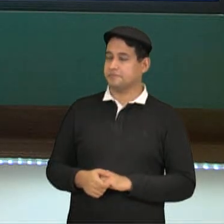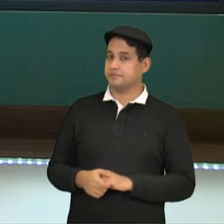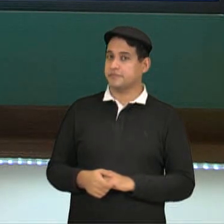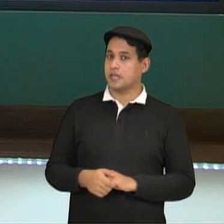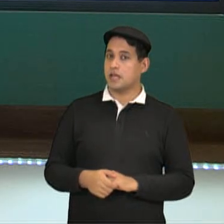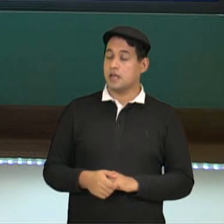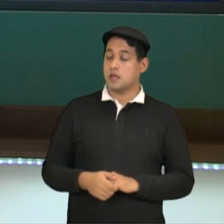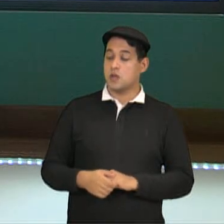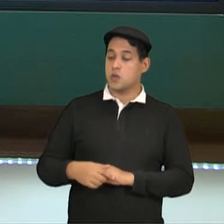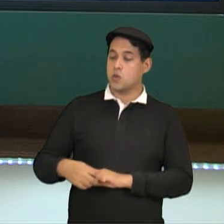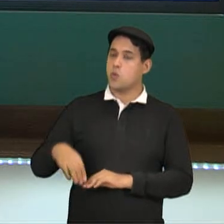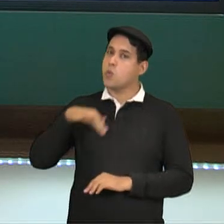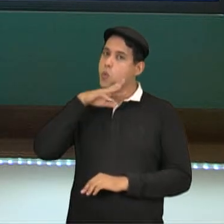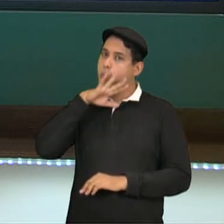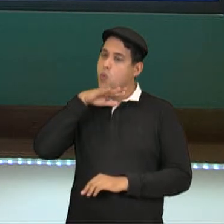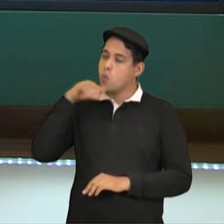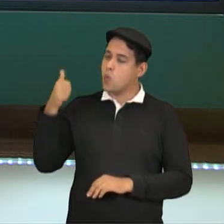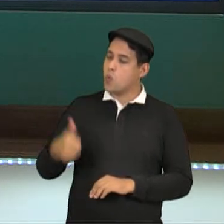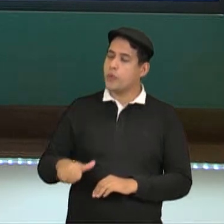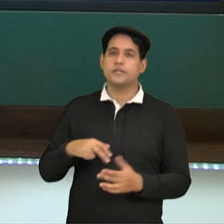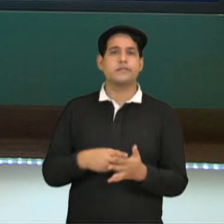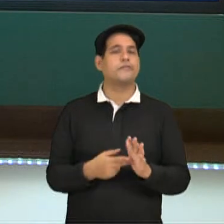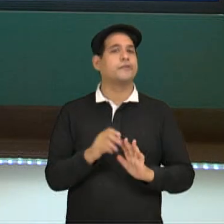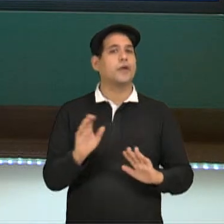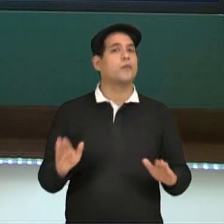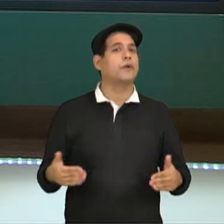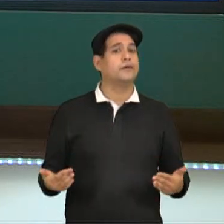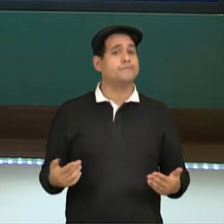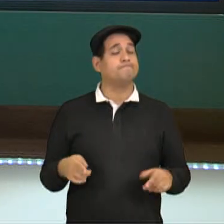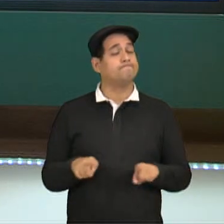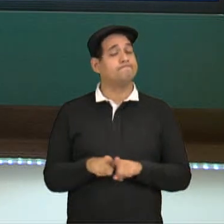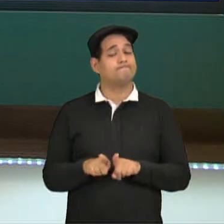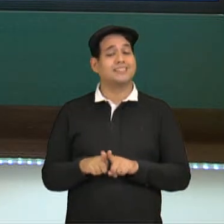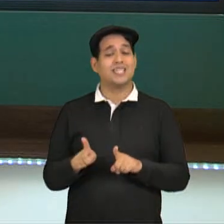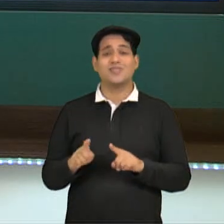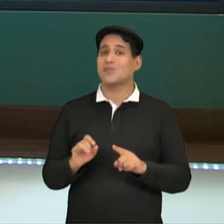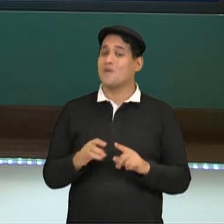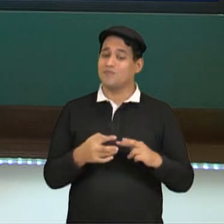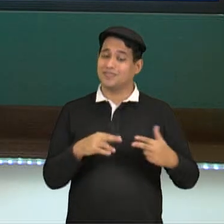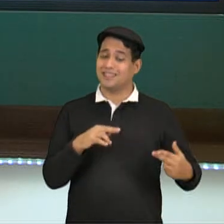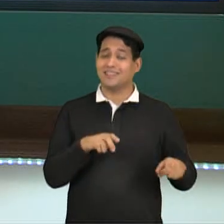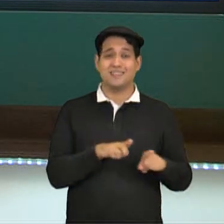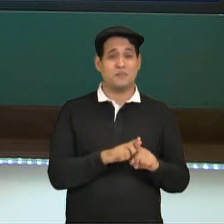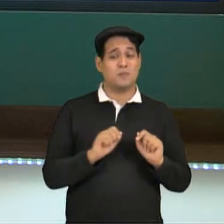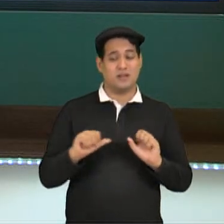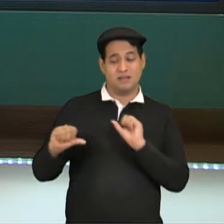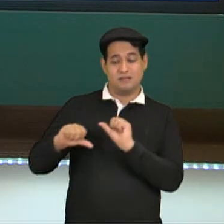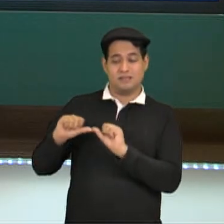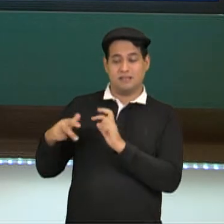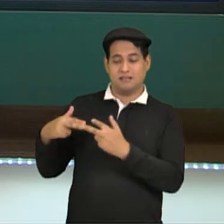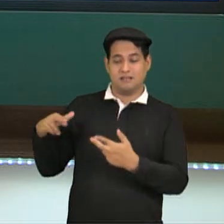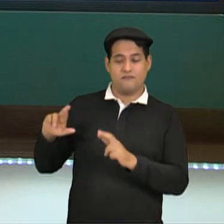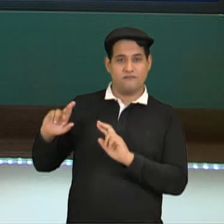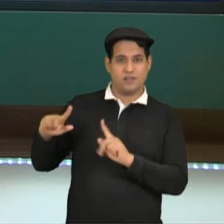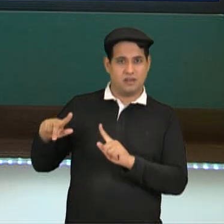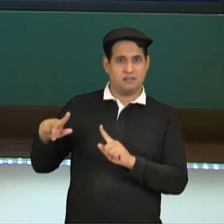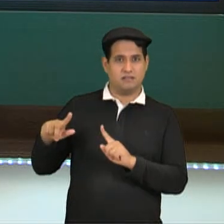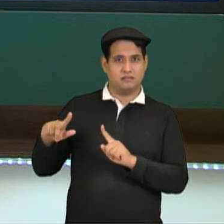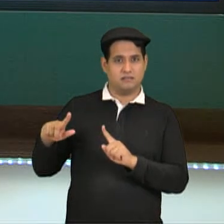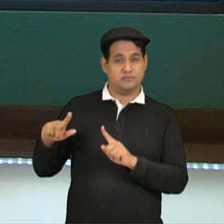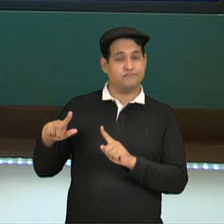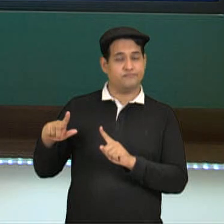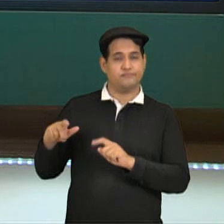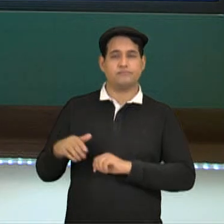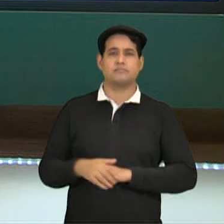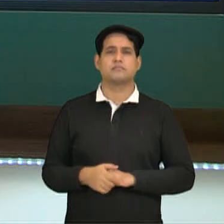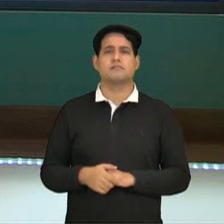ponto negativo é que ele pode não só afetar o gene mutante, né? Ele pode afetar genes diferentes do gene